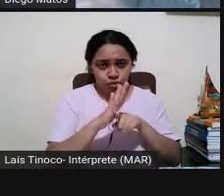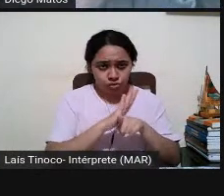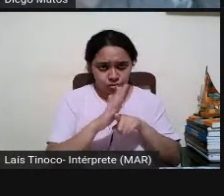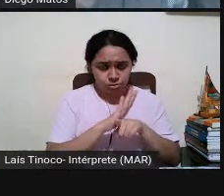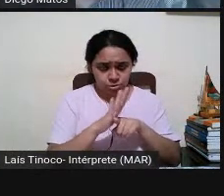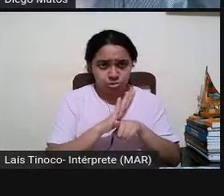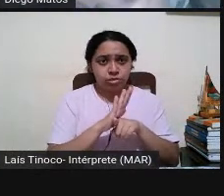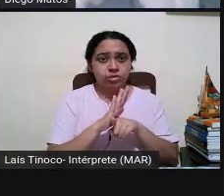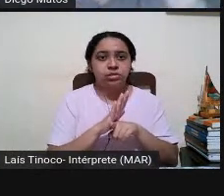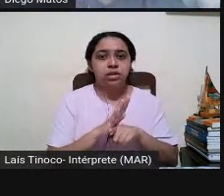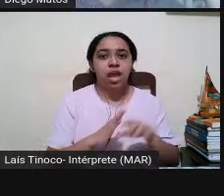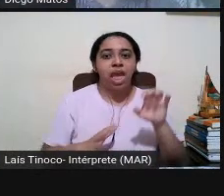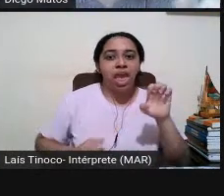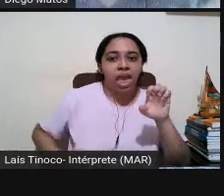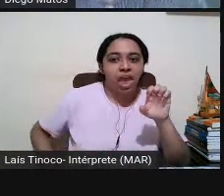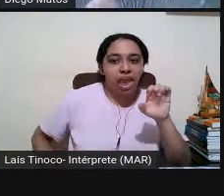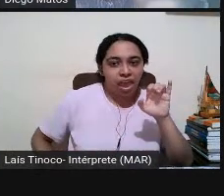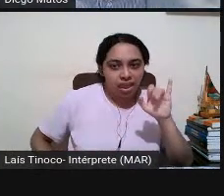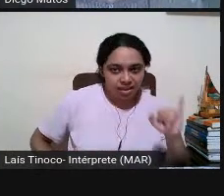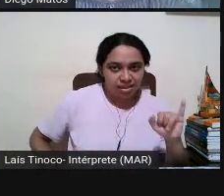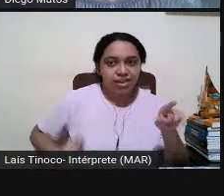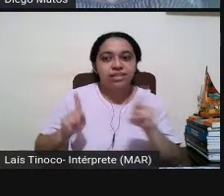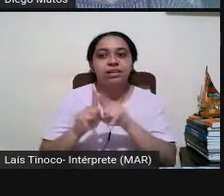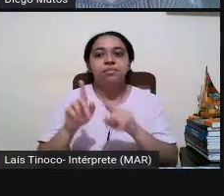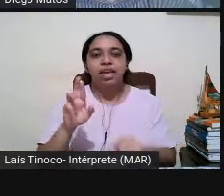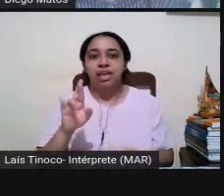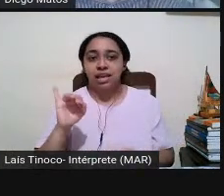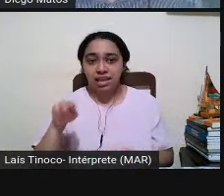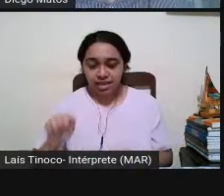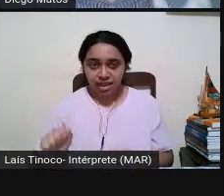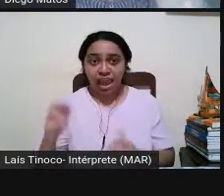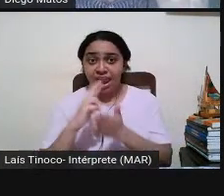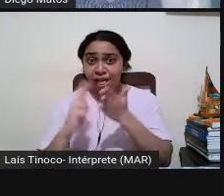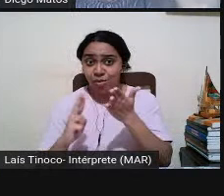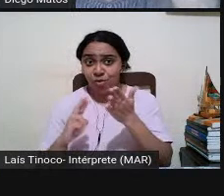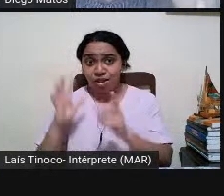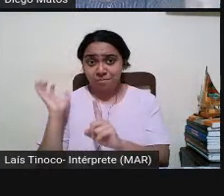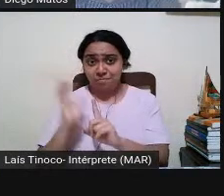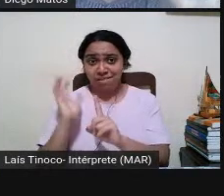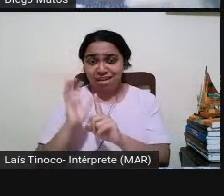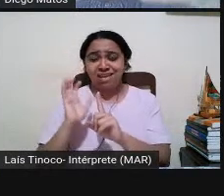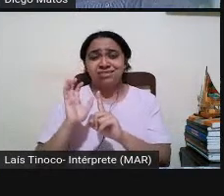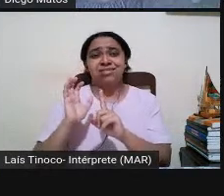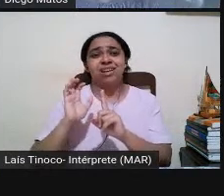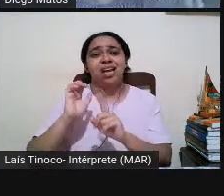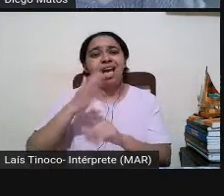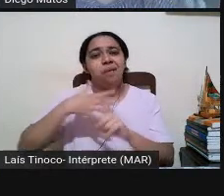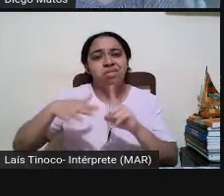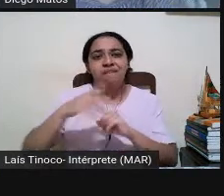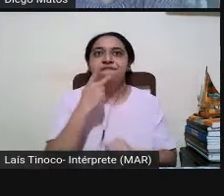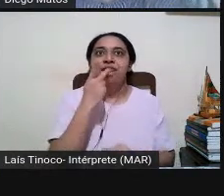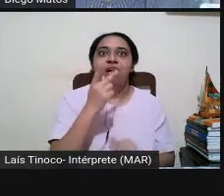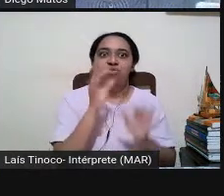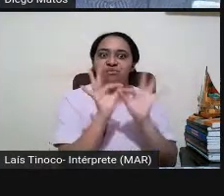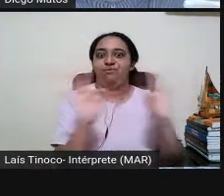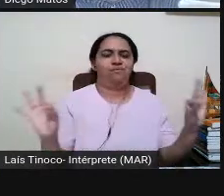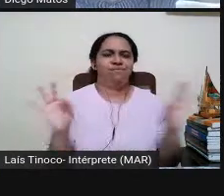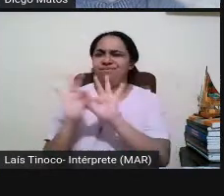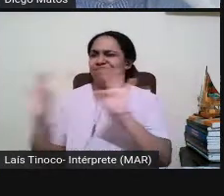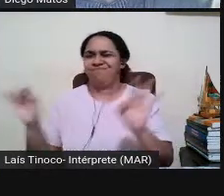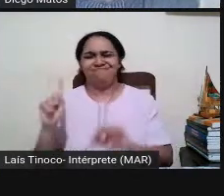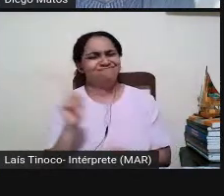poder falar eia e rima é o estudo de impacto ambiental e relatório de impacto ambiental eu não vou ficar repetindo tanto o nome completo desse estudo